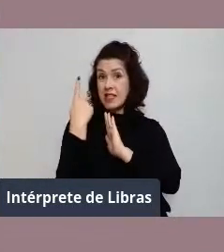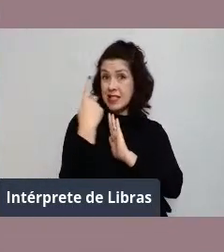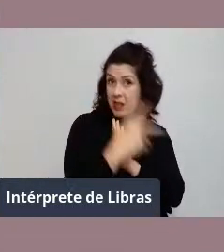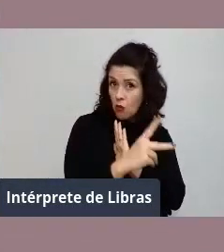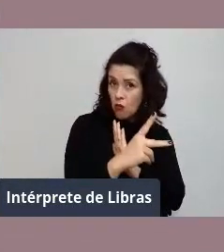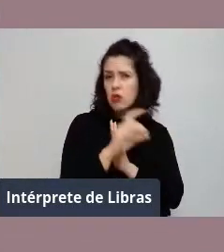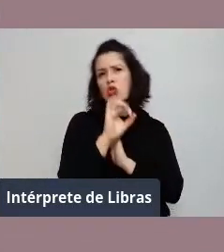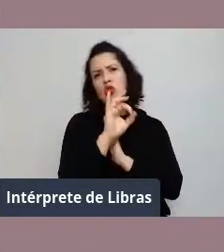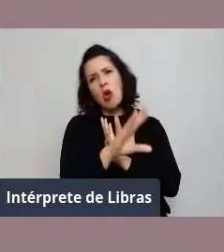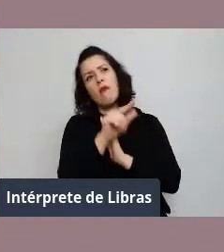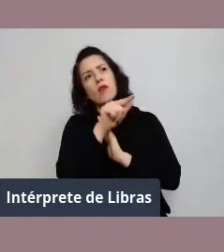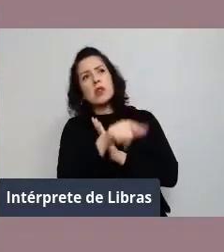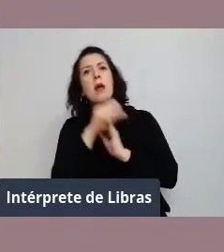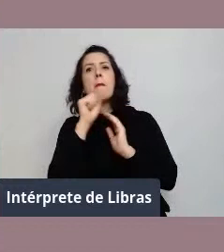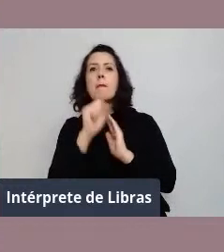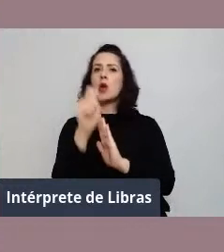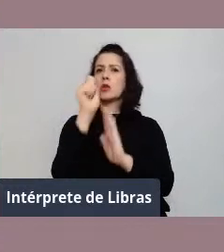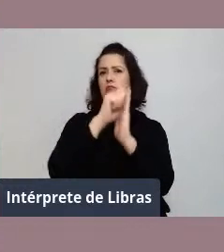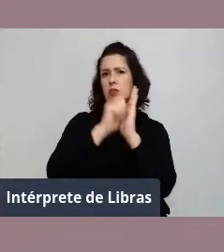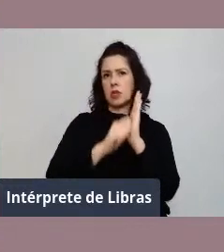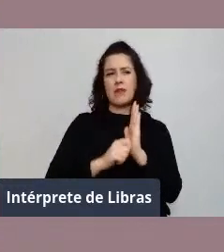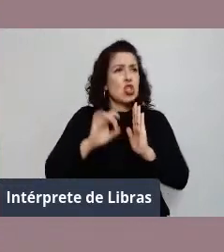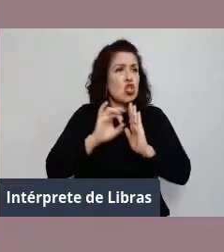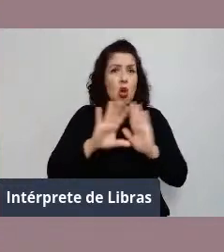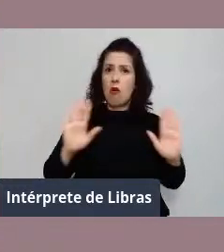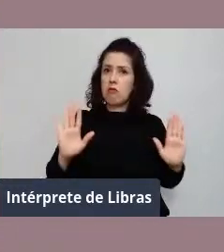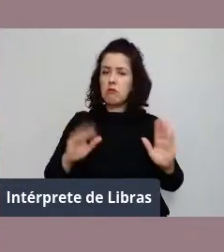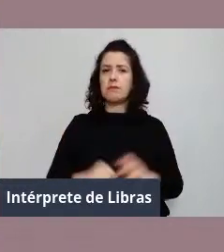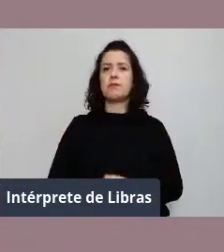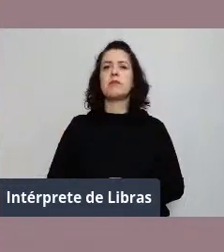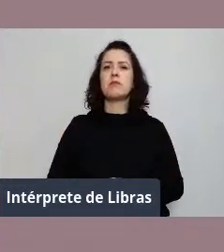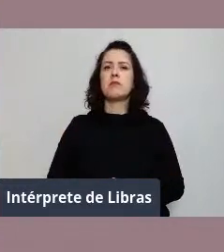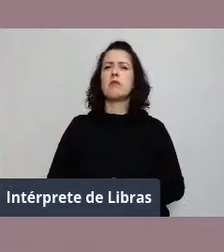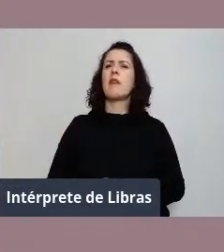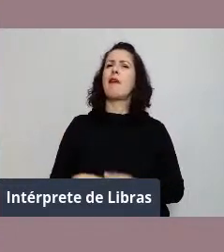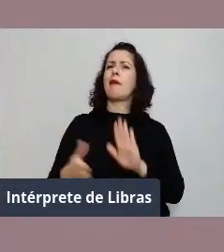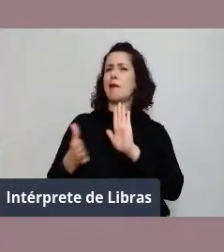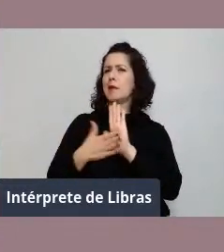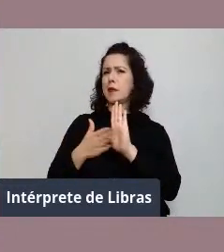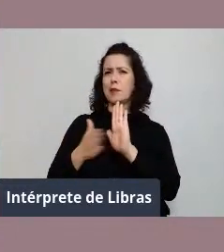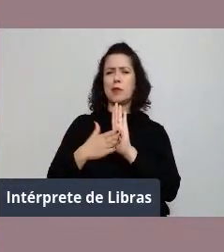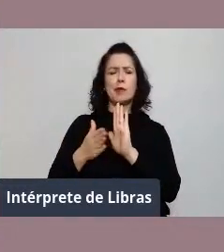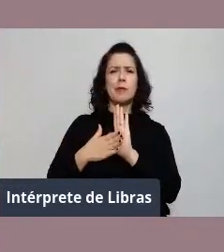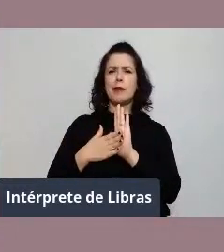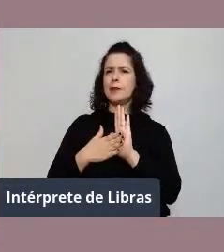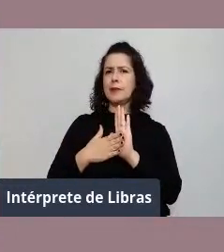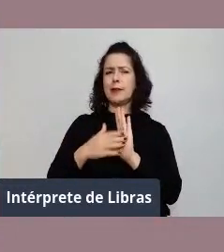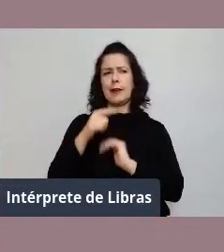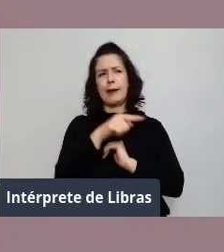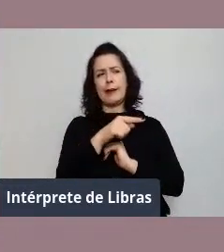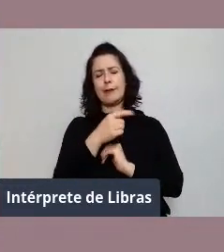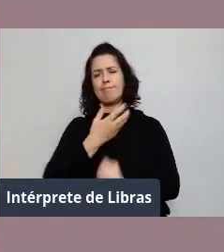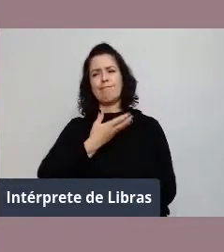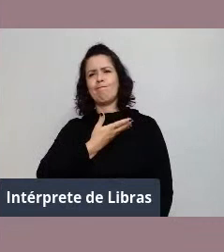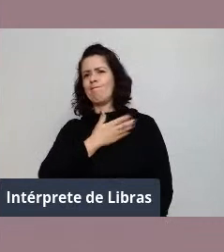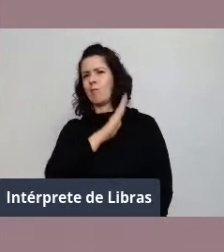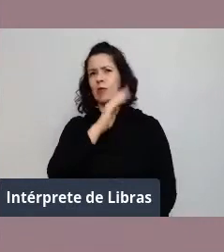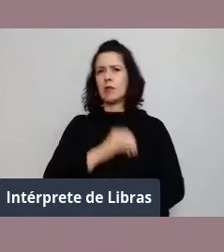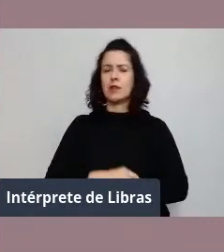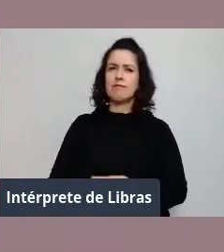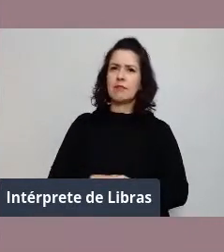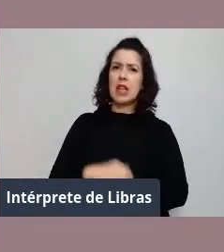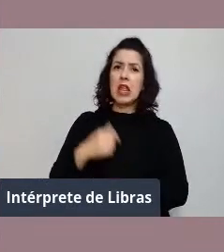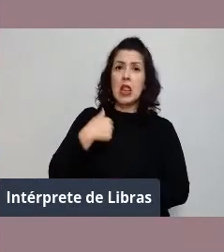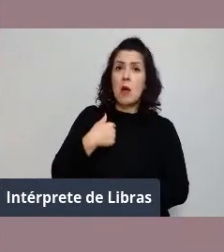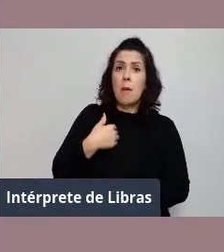só ela poderia tocar nele. Essa proposta não a satisfazia. Não conseguia perceber se